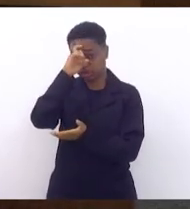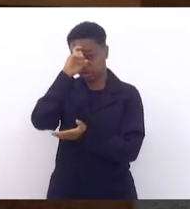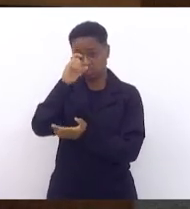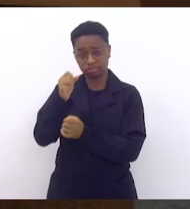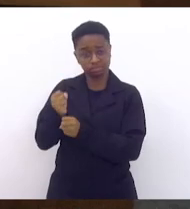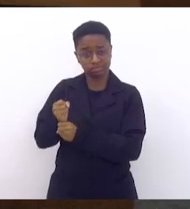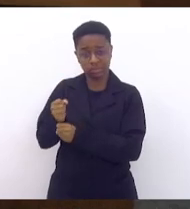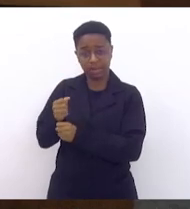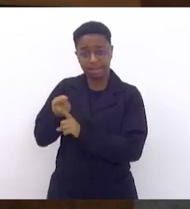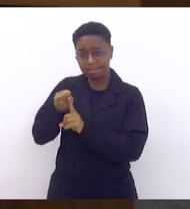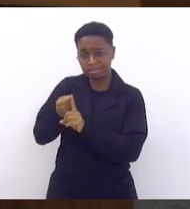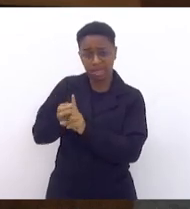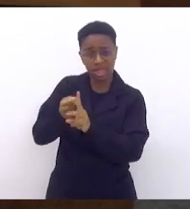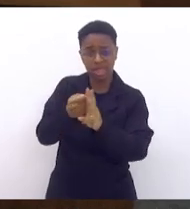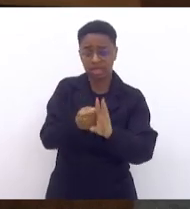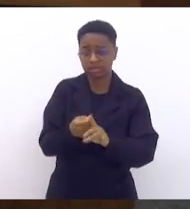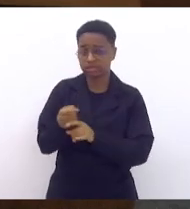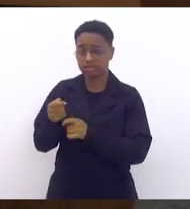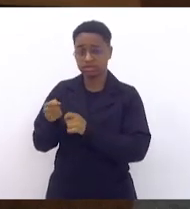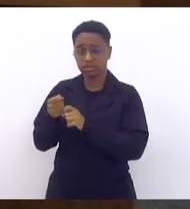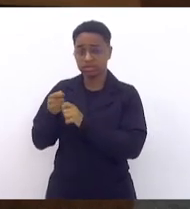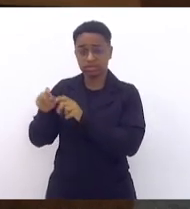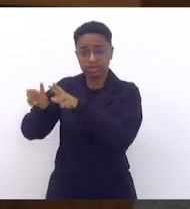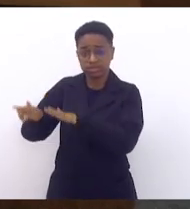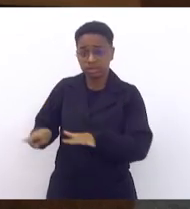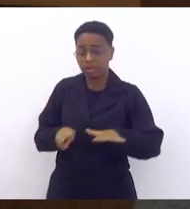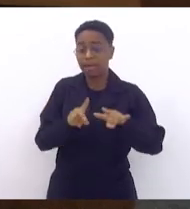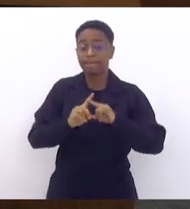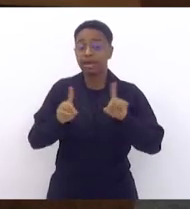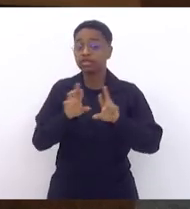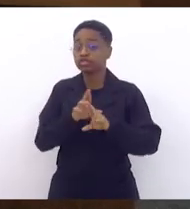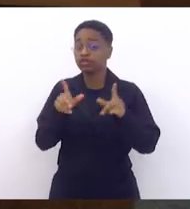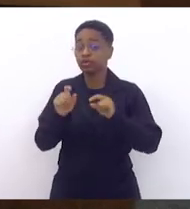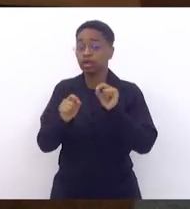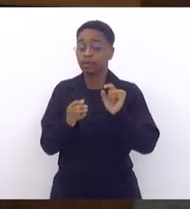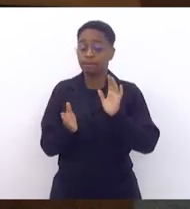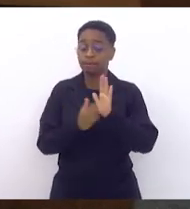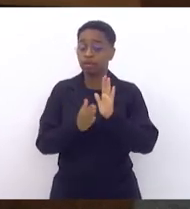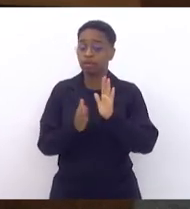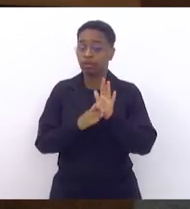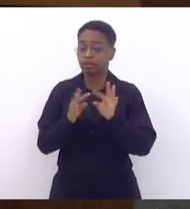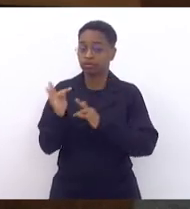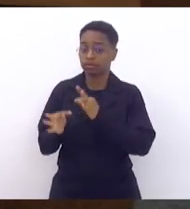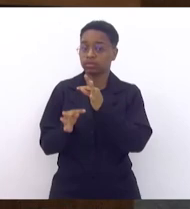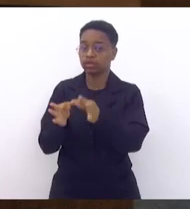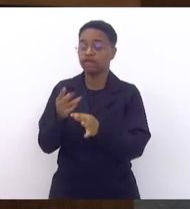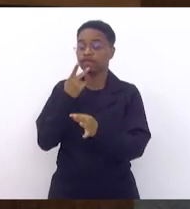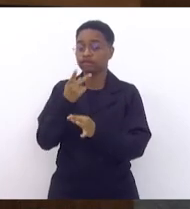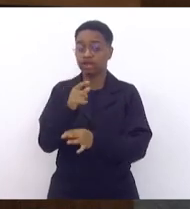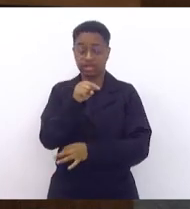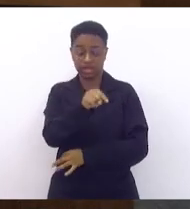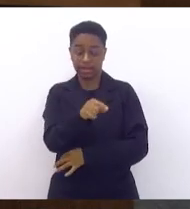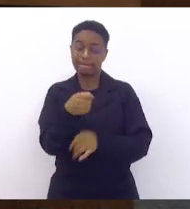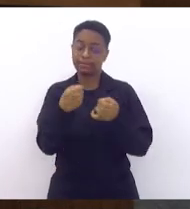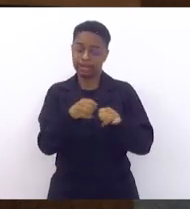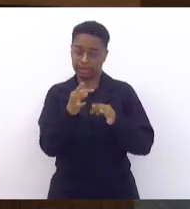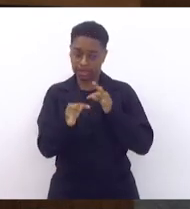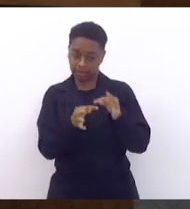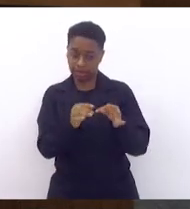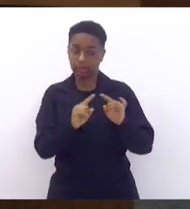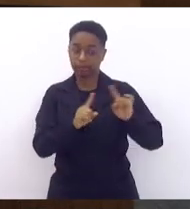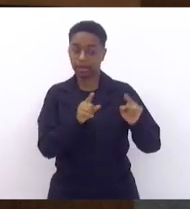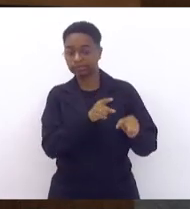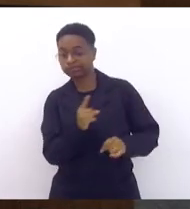meses. Mas isso é diferente de uma proposta terapêutica que diz que, para a pessoa ter tratamento,